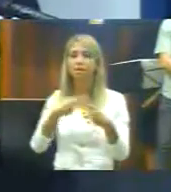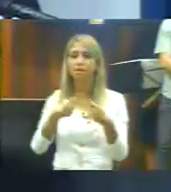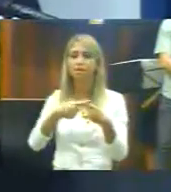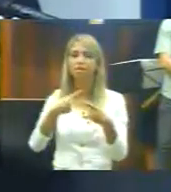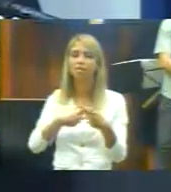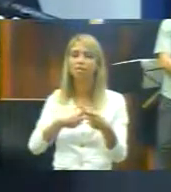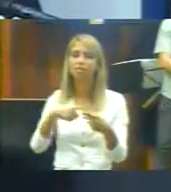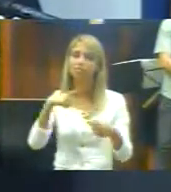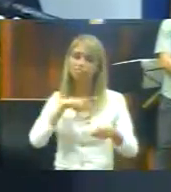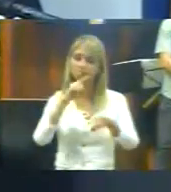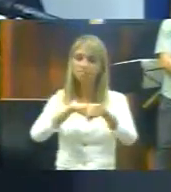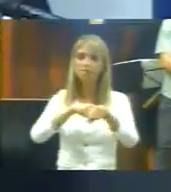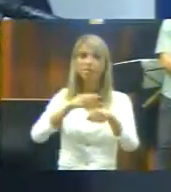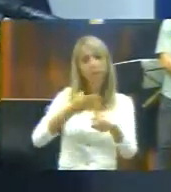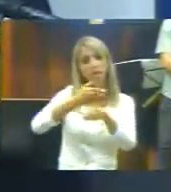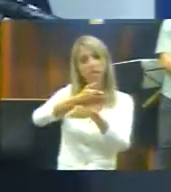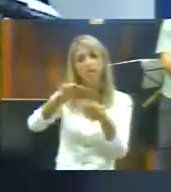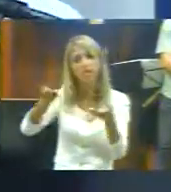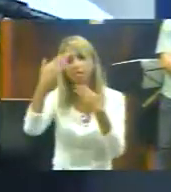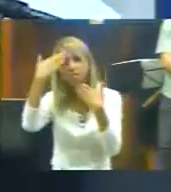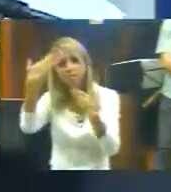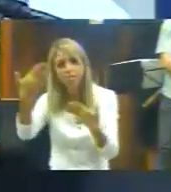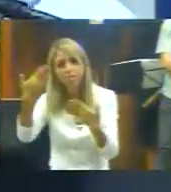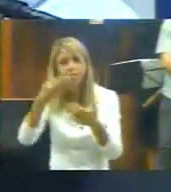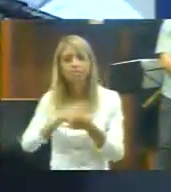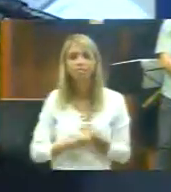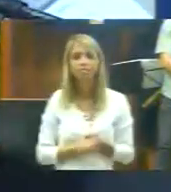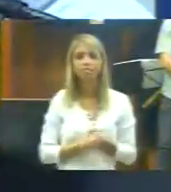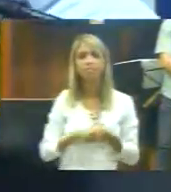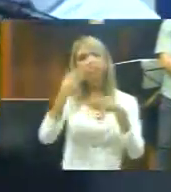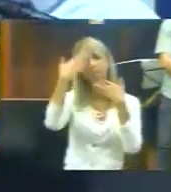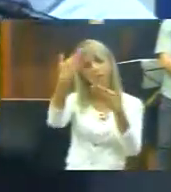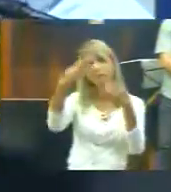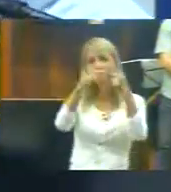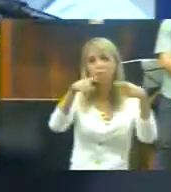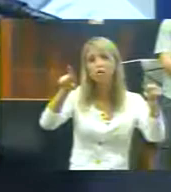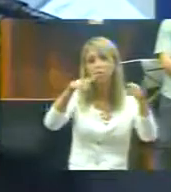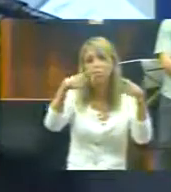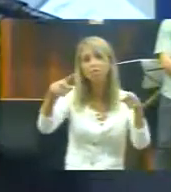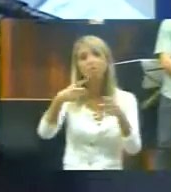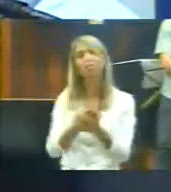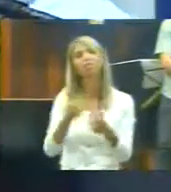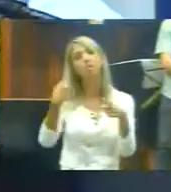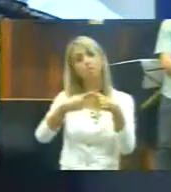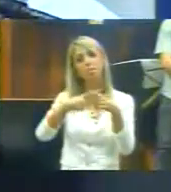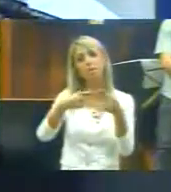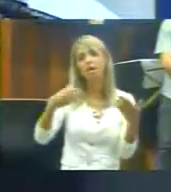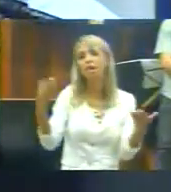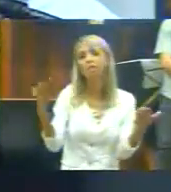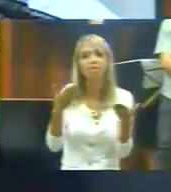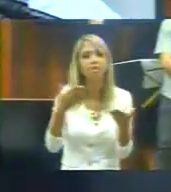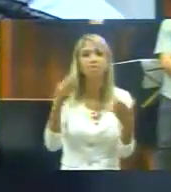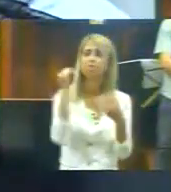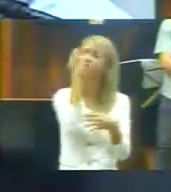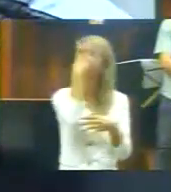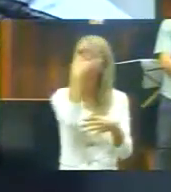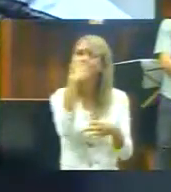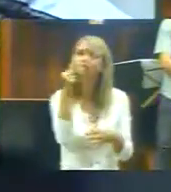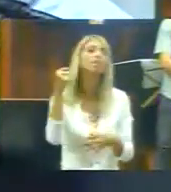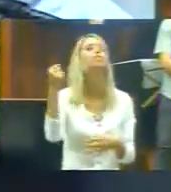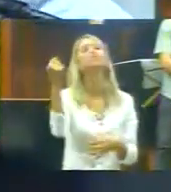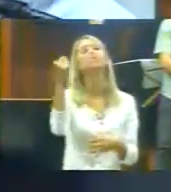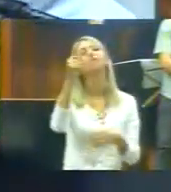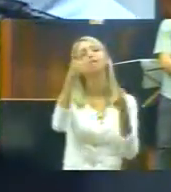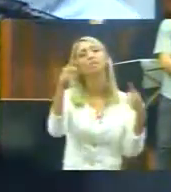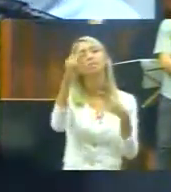dessa noite de vocês para poder estar aqui com a gente, muito obrigado. Obrigado à orquestra por ter nos agraciado no início com uma música tão linda, que é o Hino Nacional.